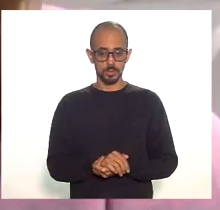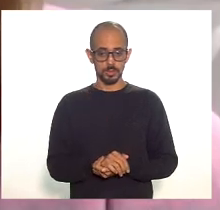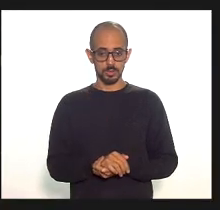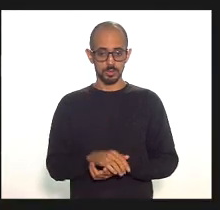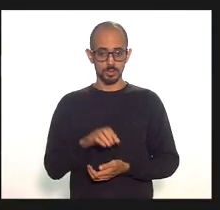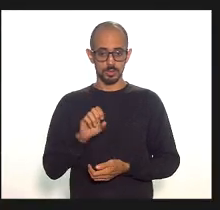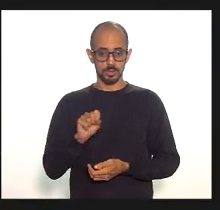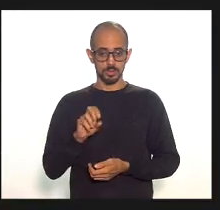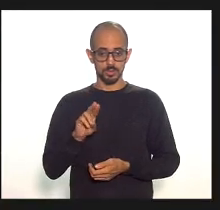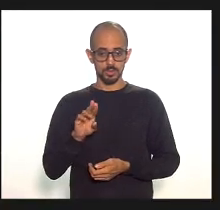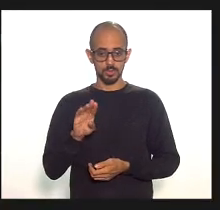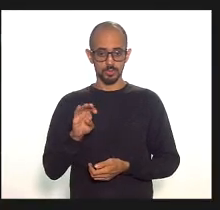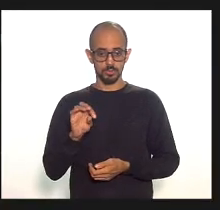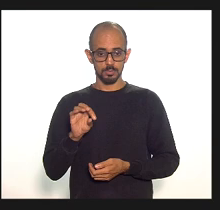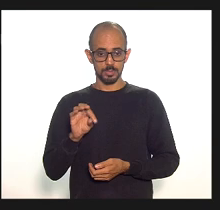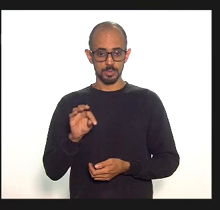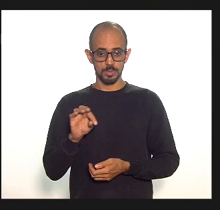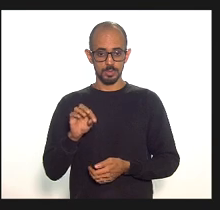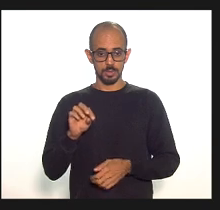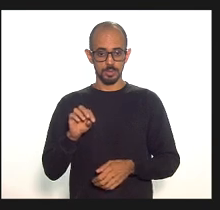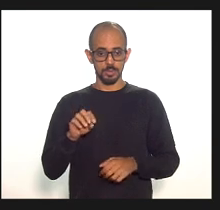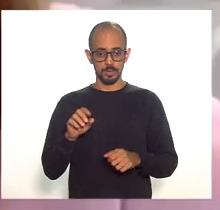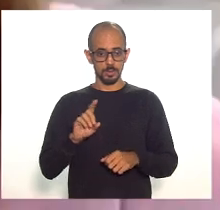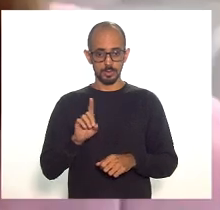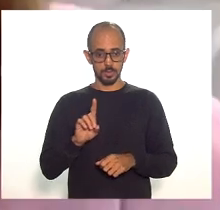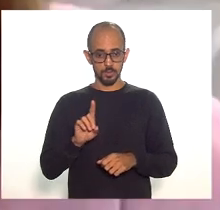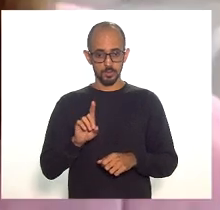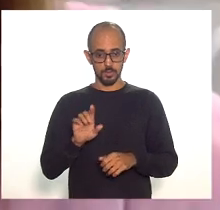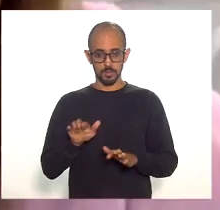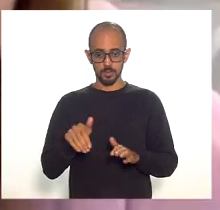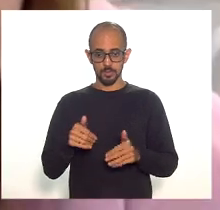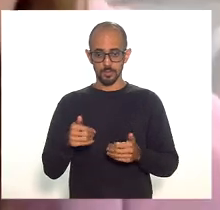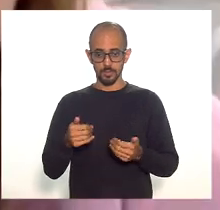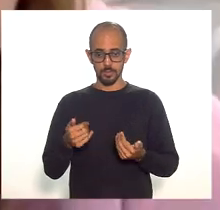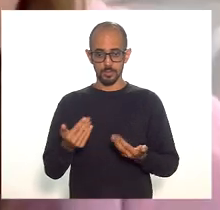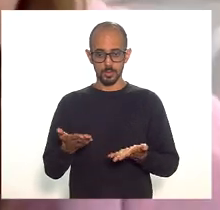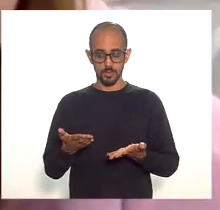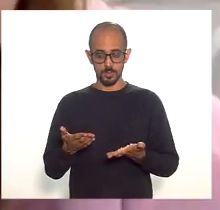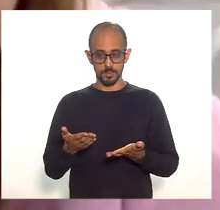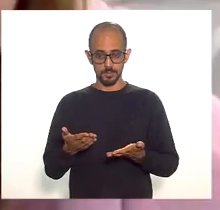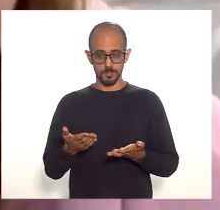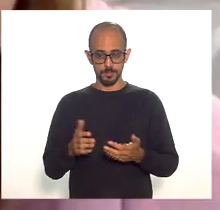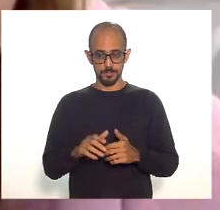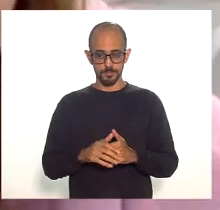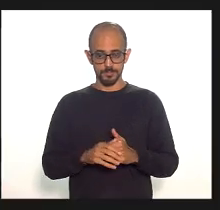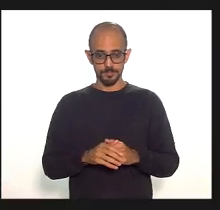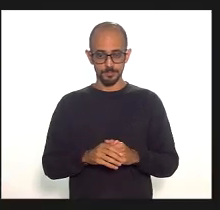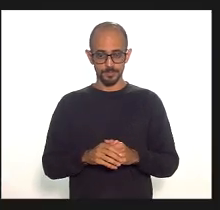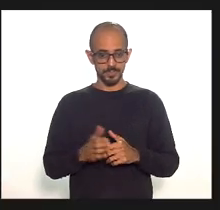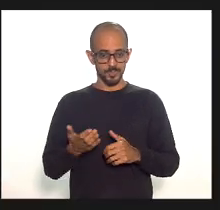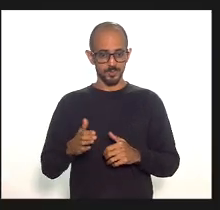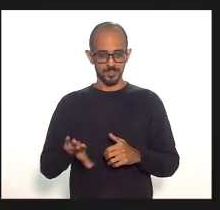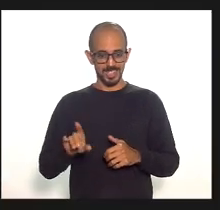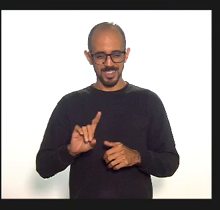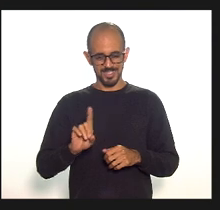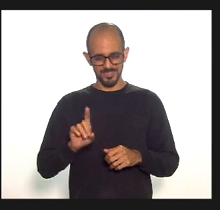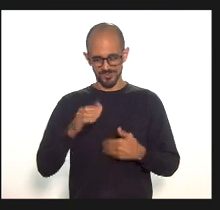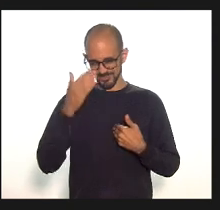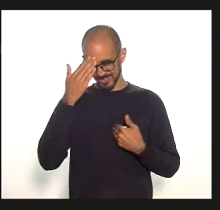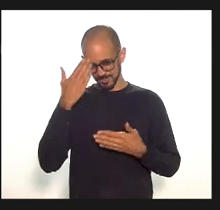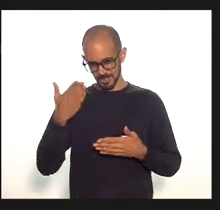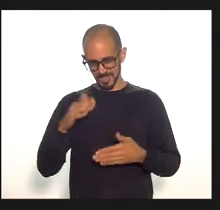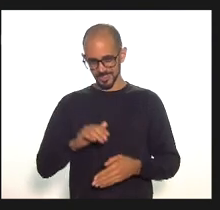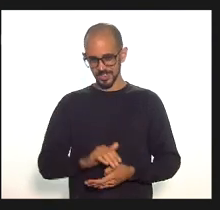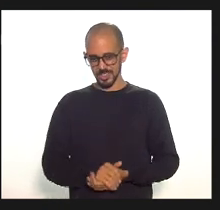Não, mas obrigado. Bom, deputado. Então, agradecendo... Não, quero... Pois não? Não quero fazer, não. Obrigado.